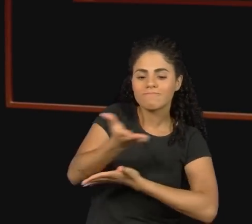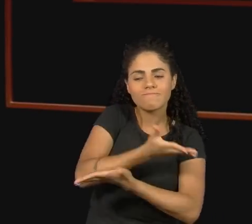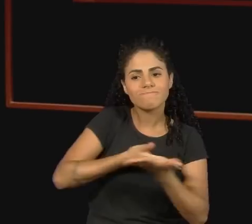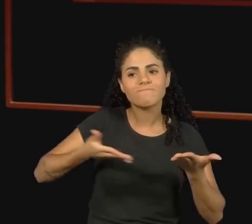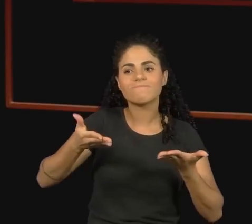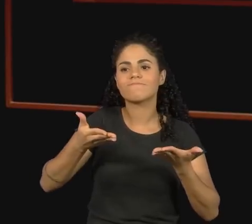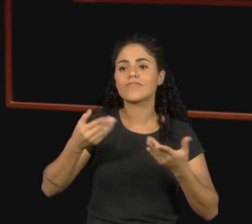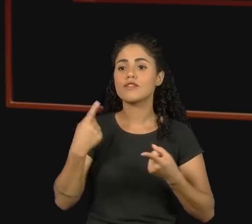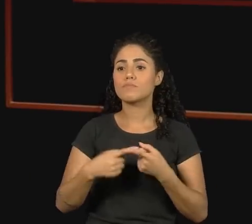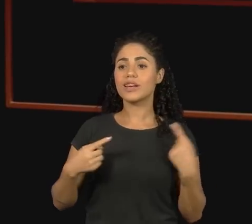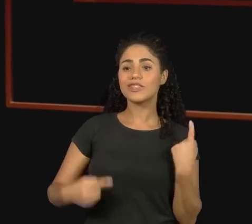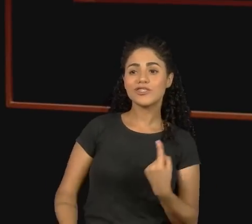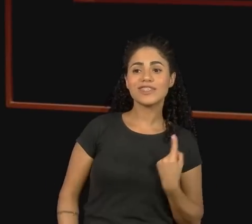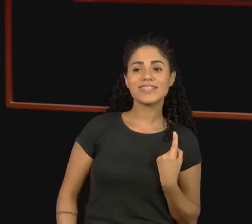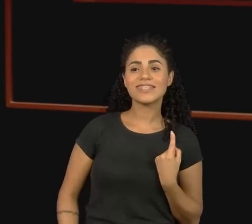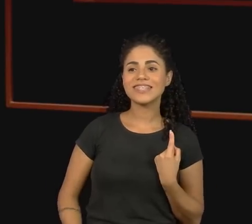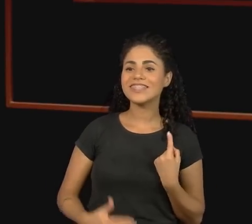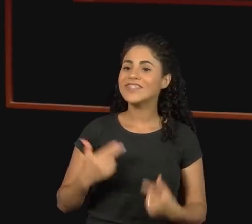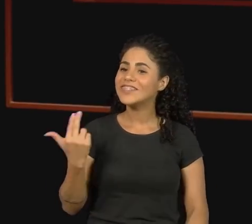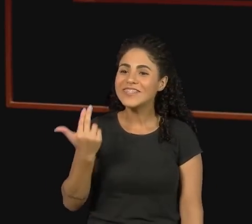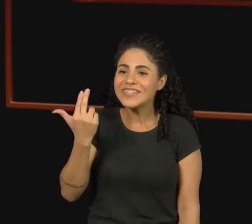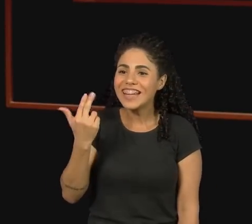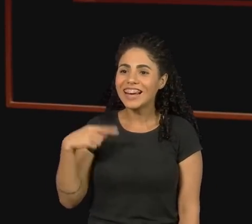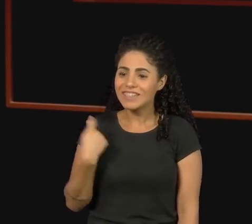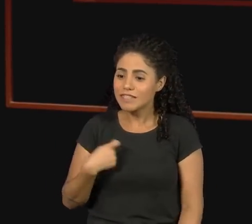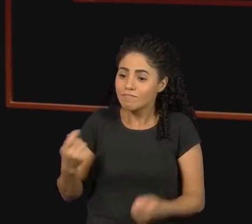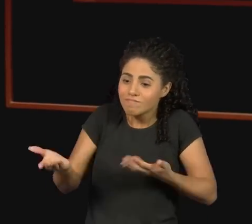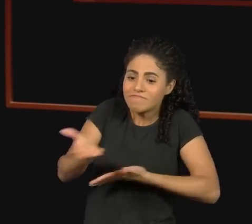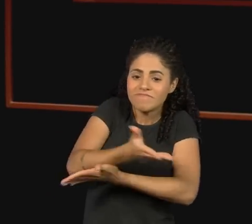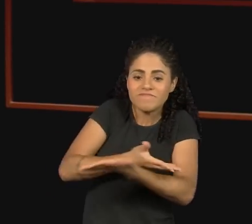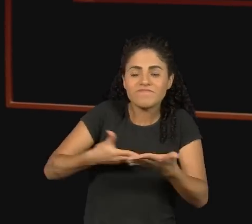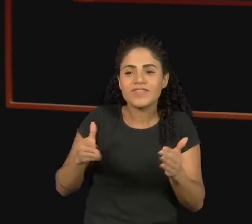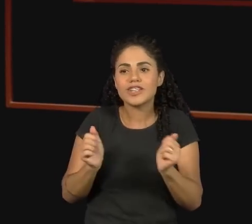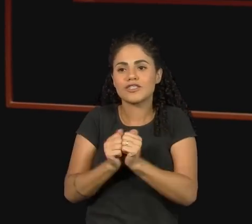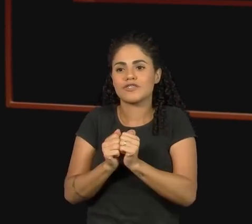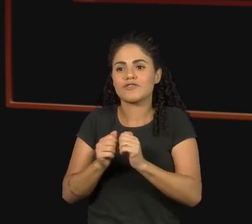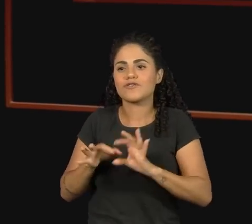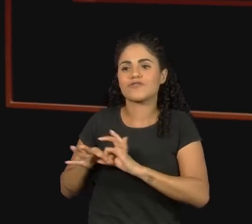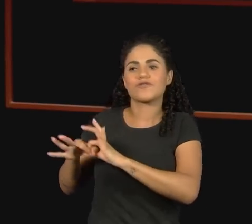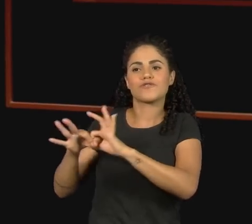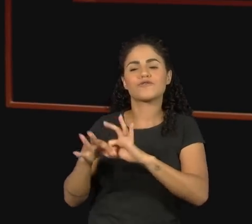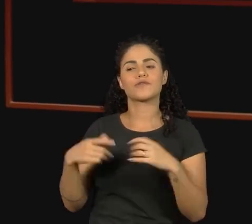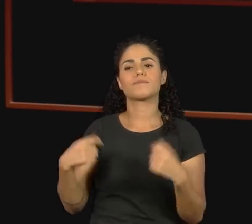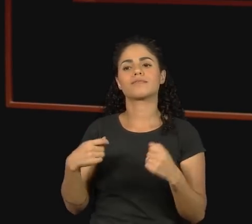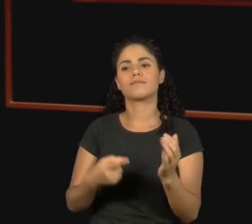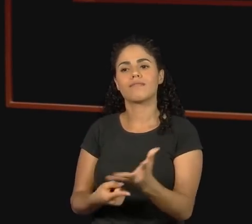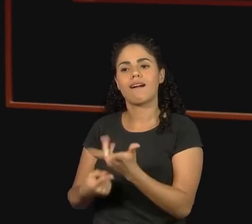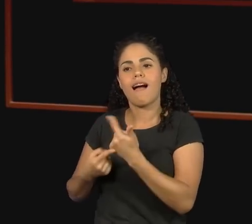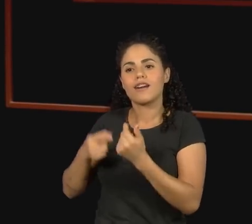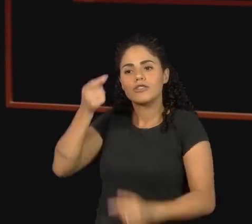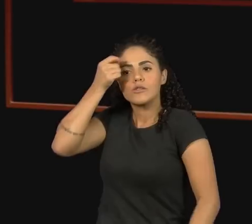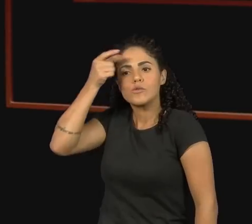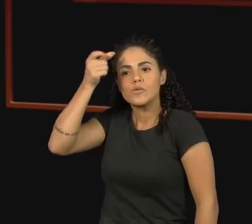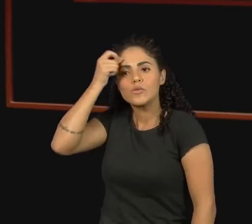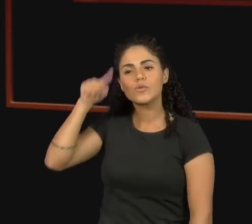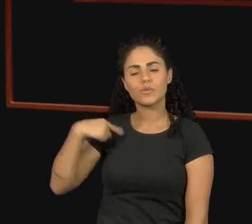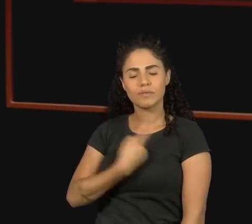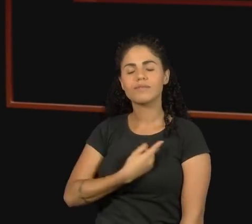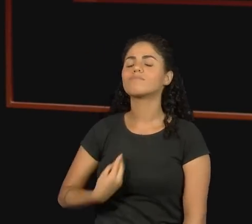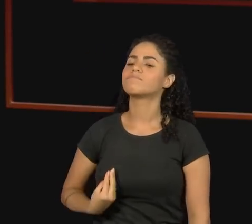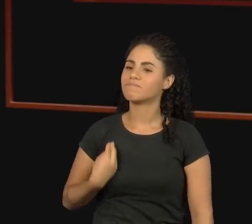ser, e precisamos estar, porque nós humanos, a gente precisa da arte para viver, a gente